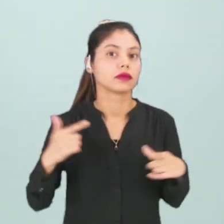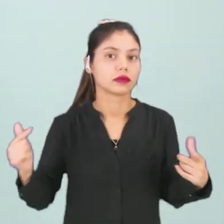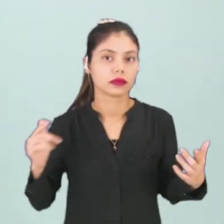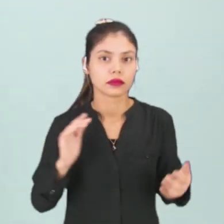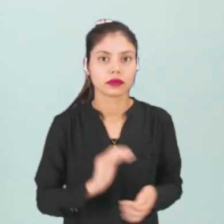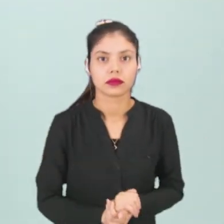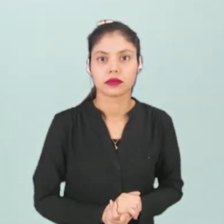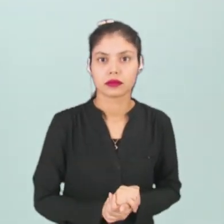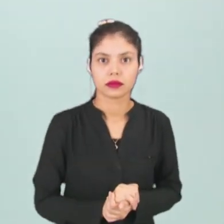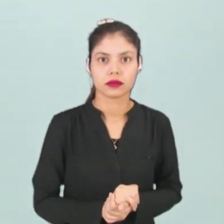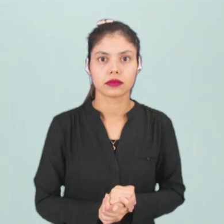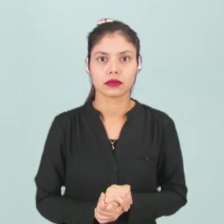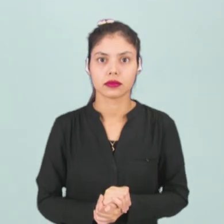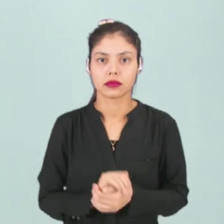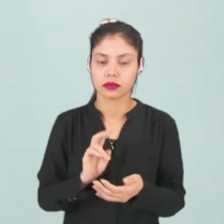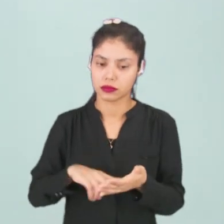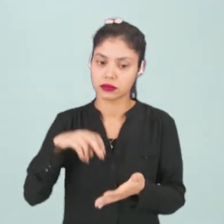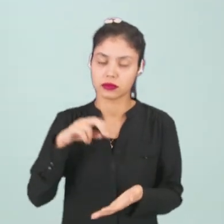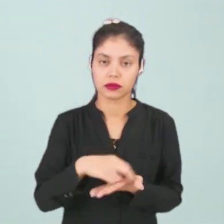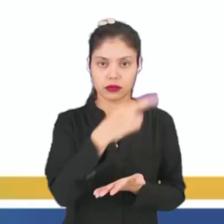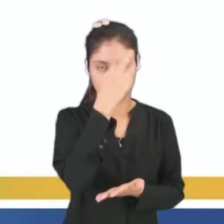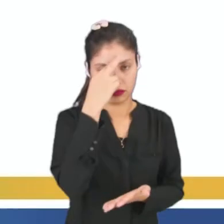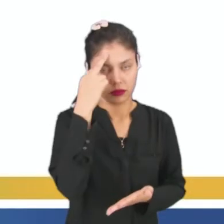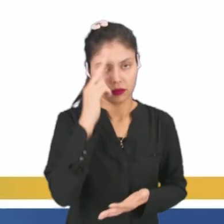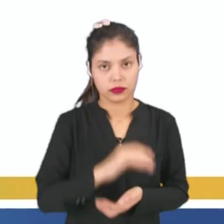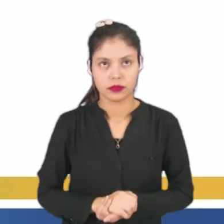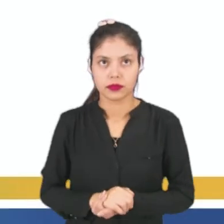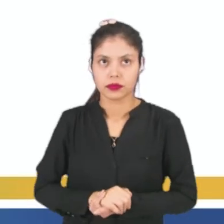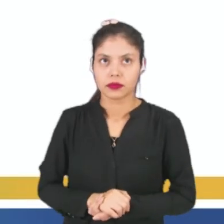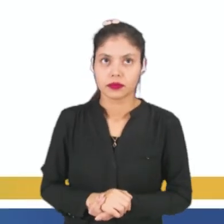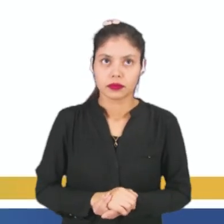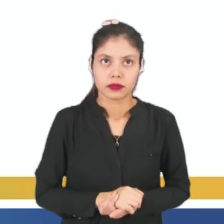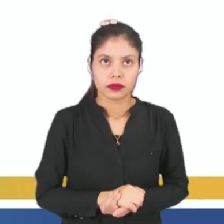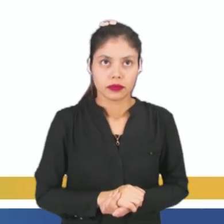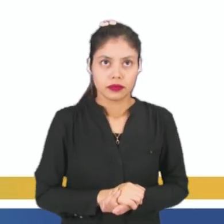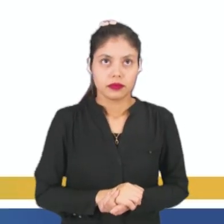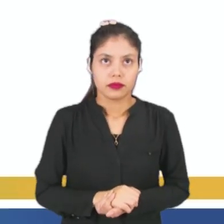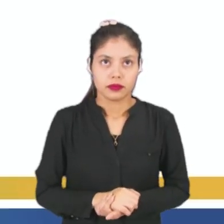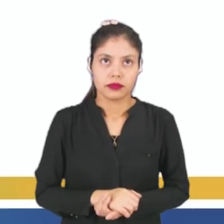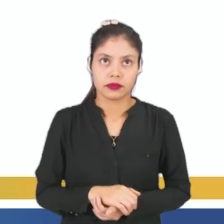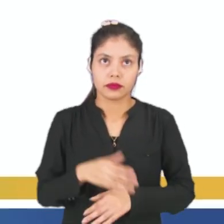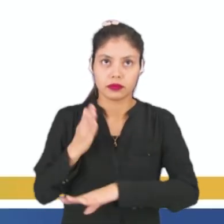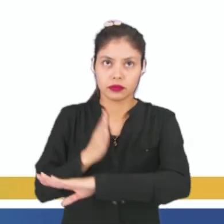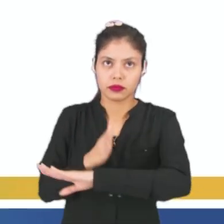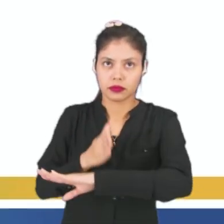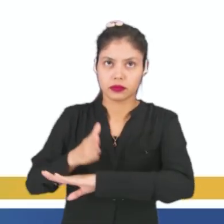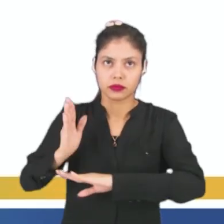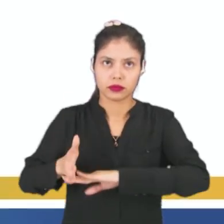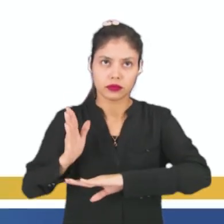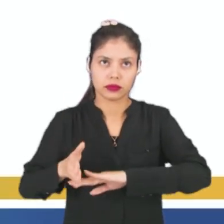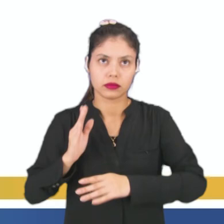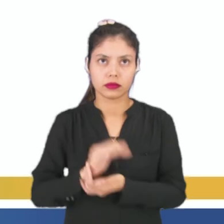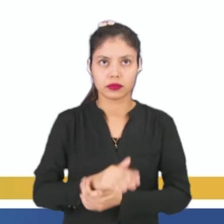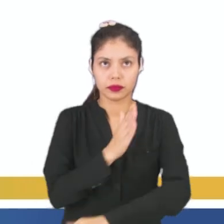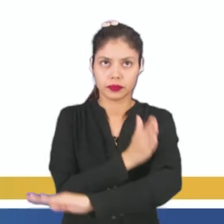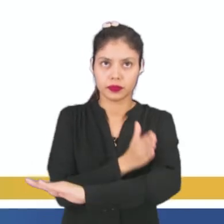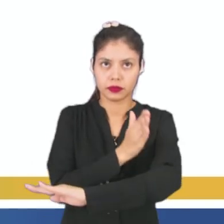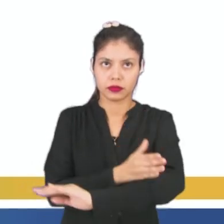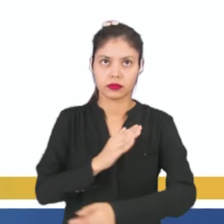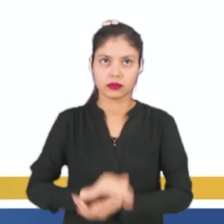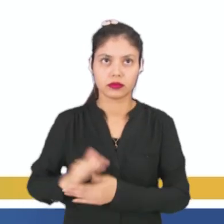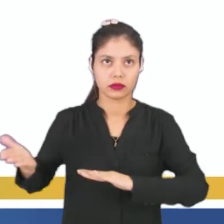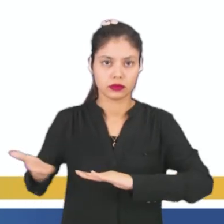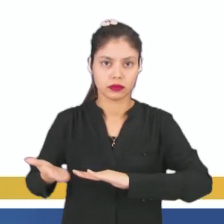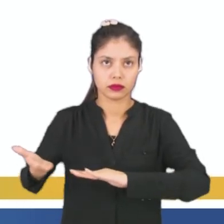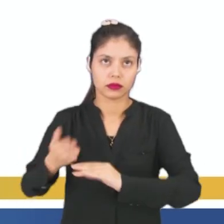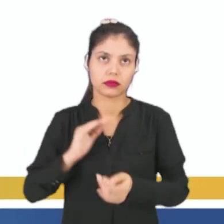grande, né, salto na história. E aí? Foi na antiguidade, na modernidade, idade média, contemporânea? Qual é a